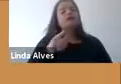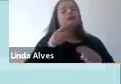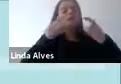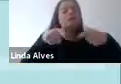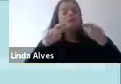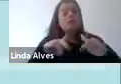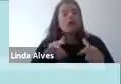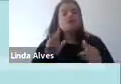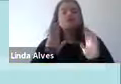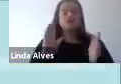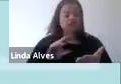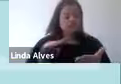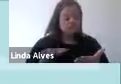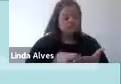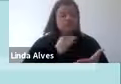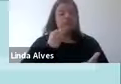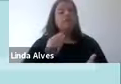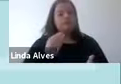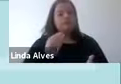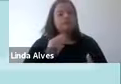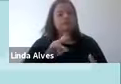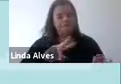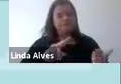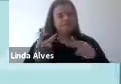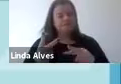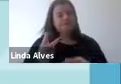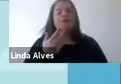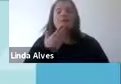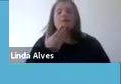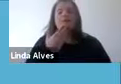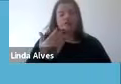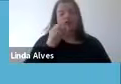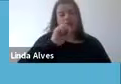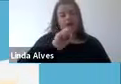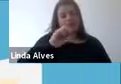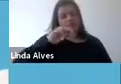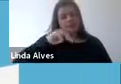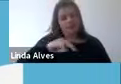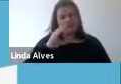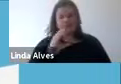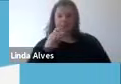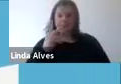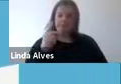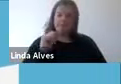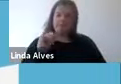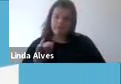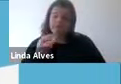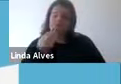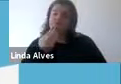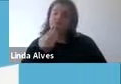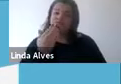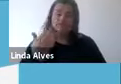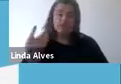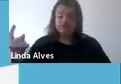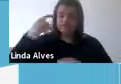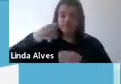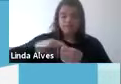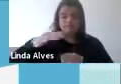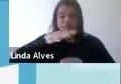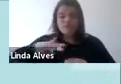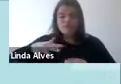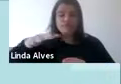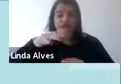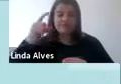a confirmação da transação realizada. Solicite o uso do SMC Pay quando fizer pedidos nos estabelecimentos da